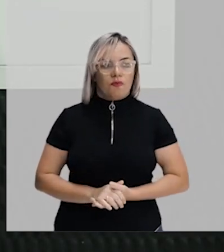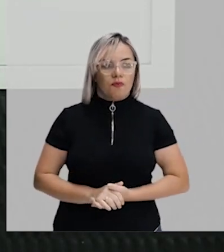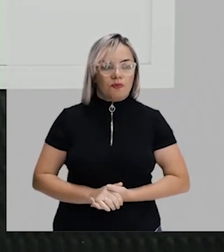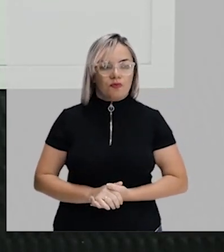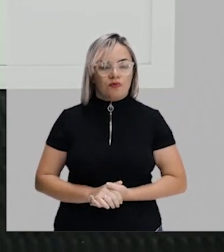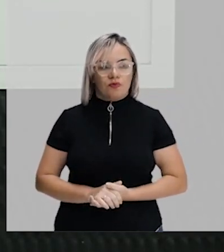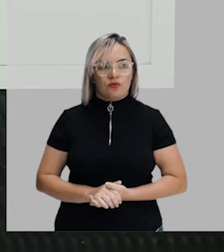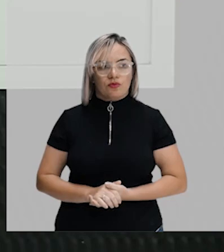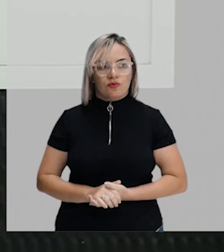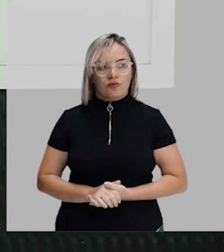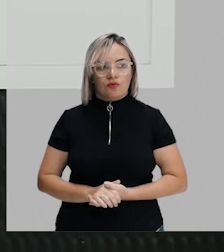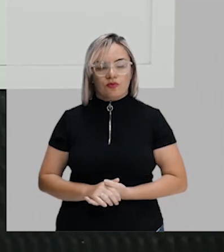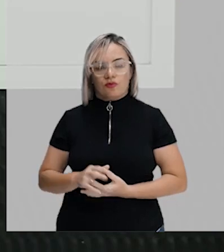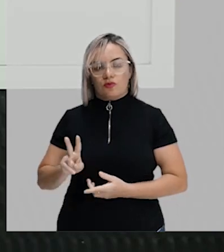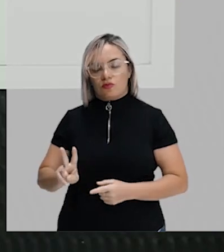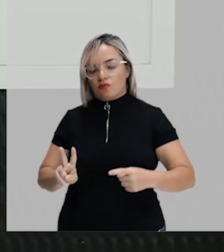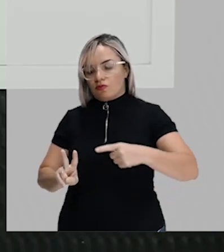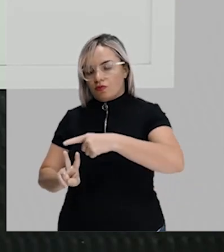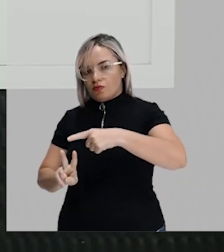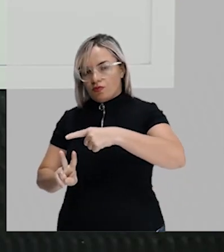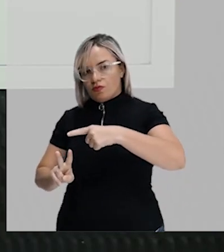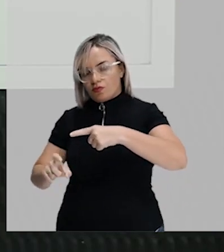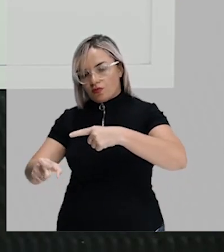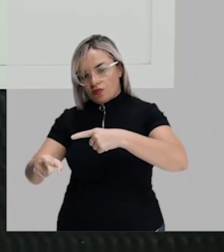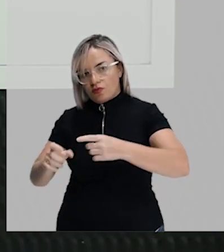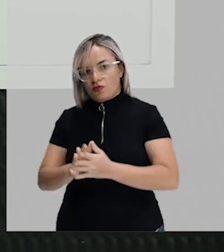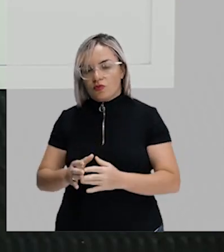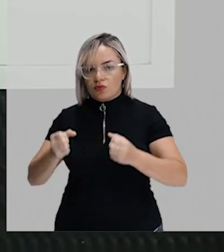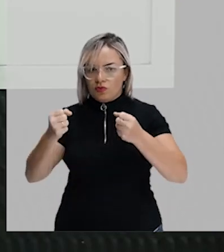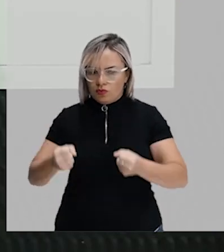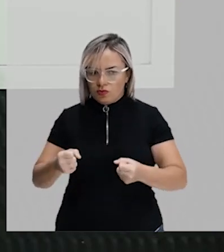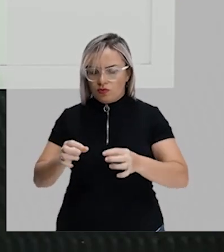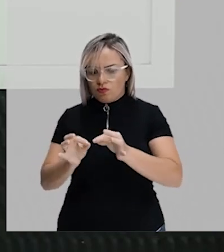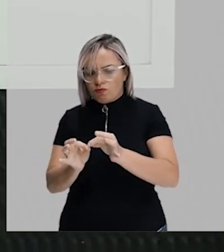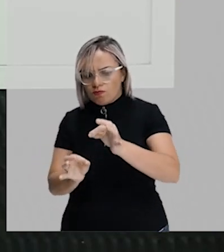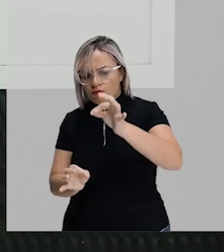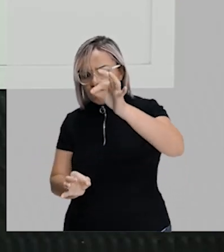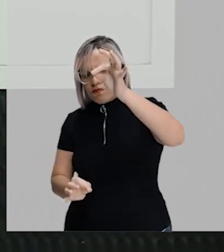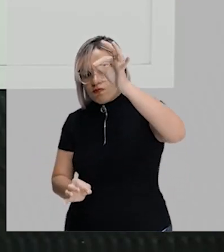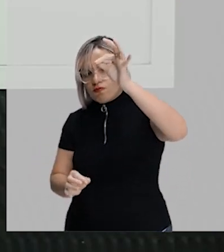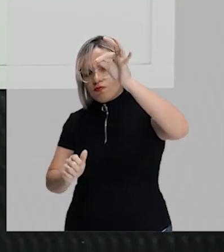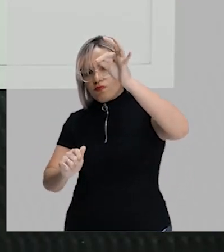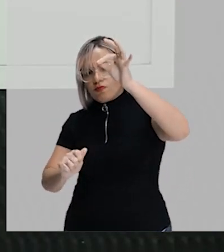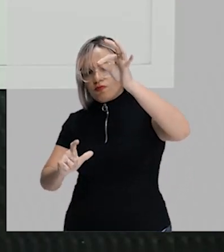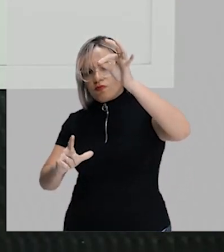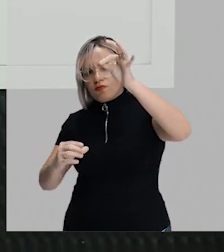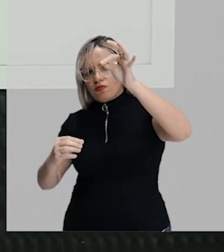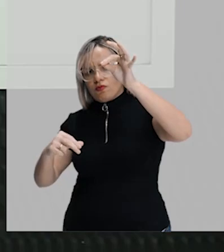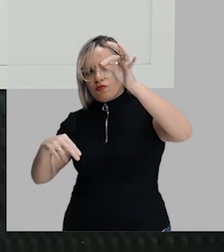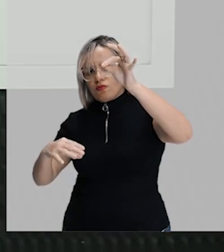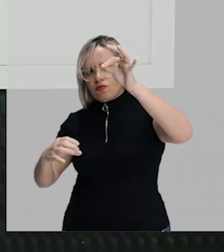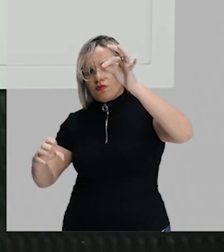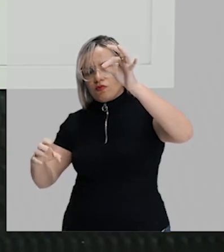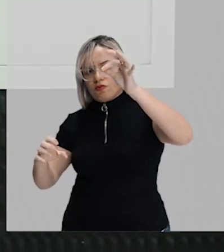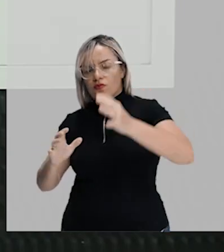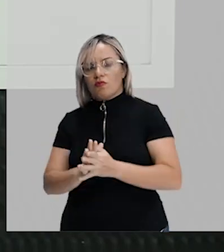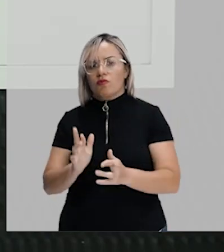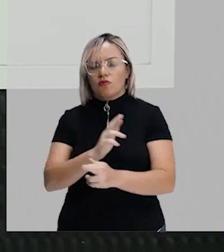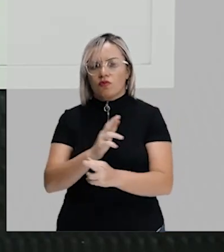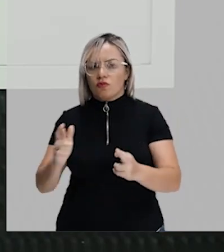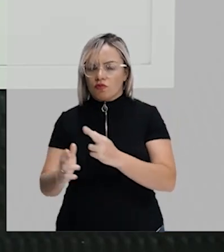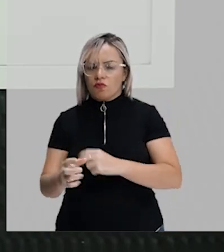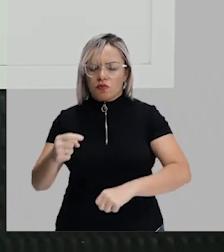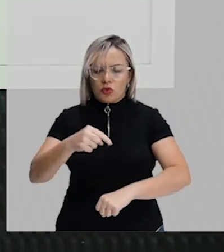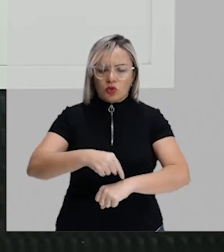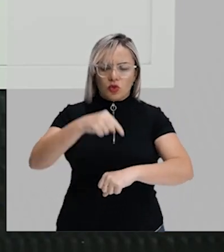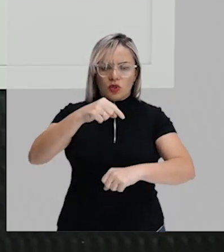certo? O Vx pode ser o alcance, fazer aquela relação do tempo, né? Pegar aqui, como é um movimento